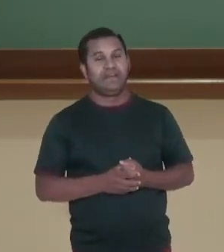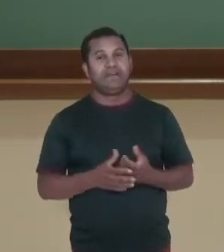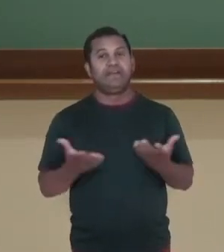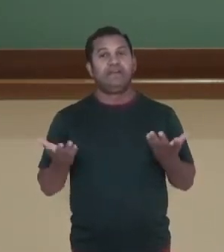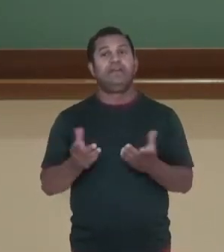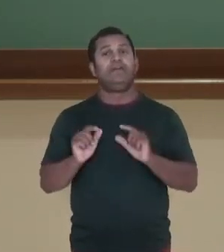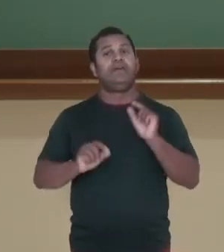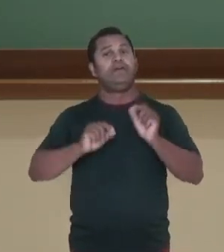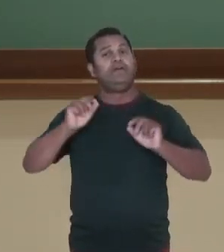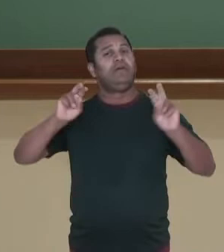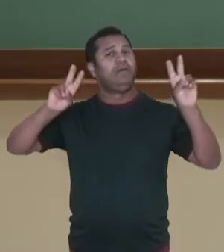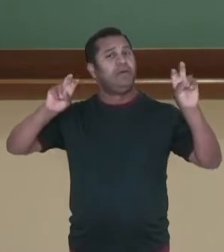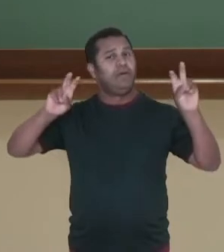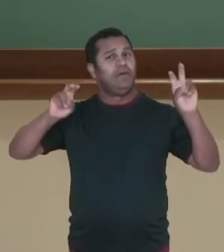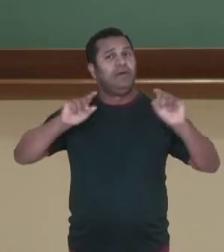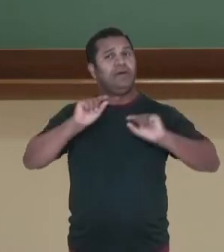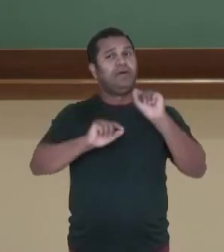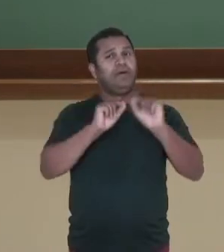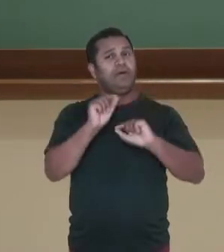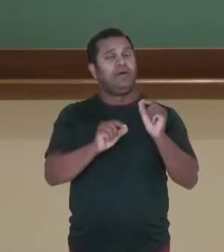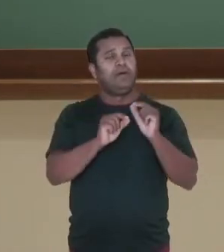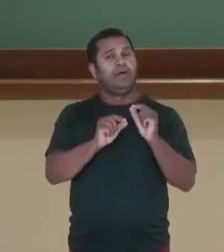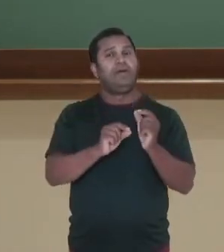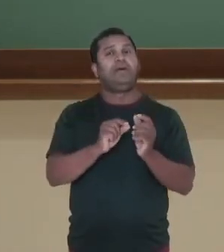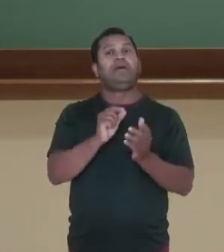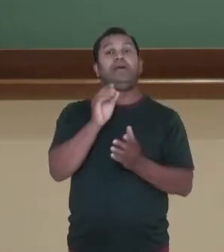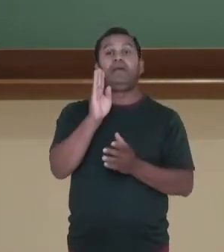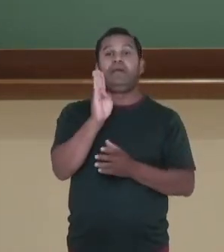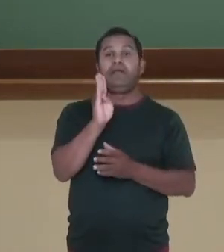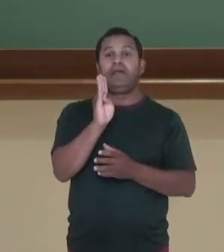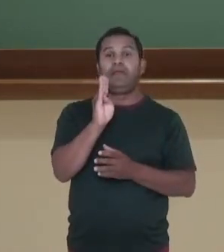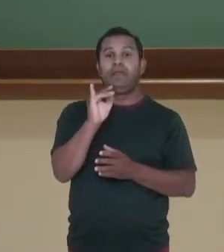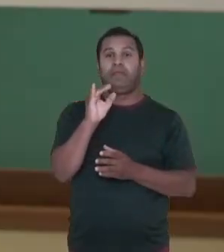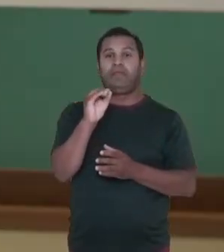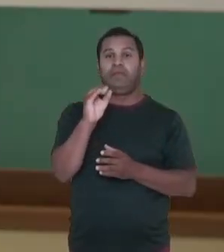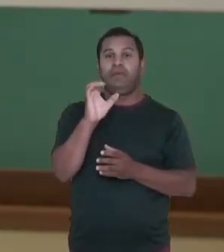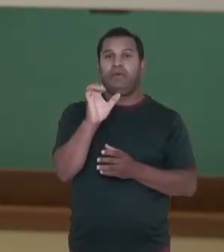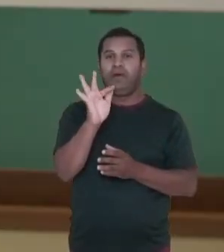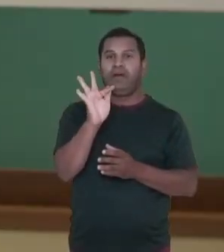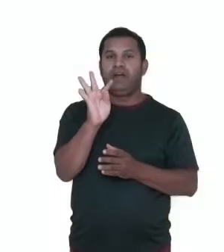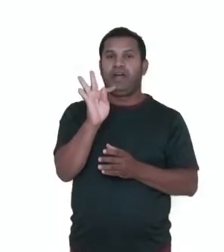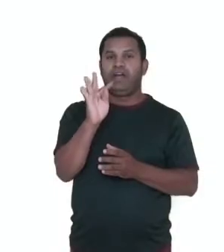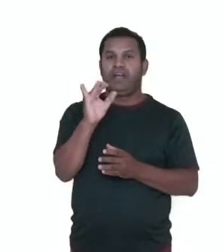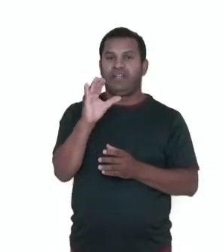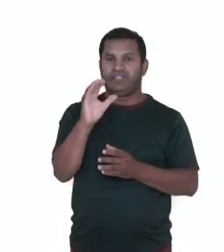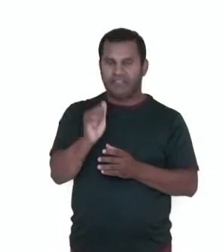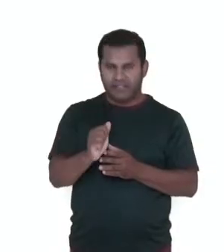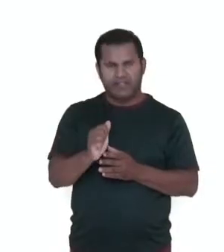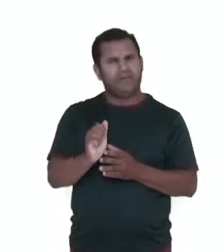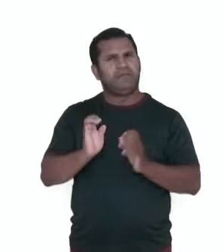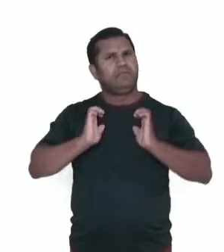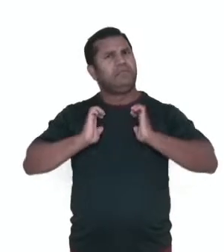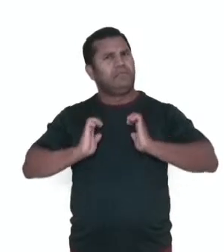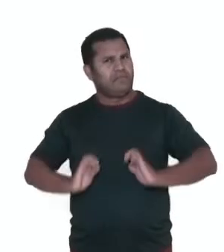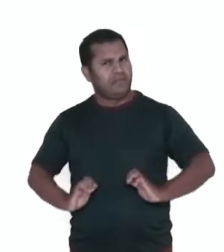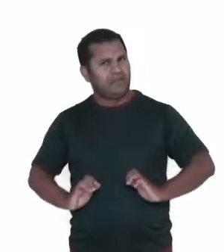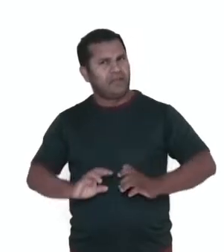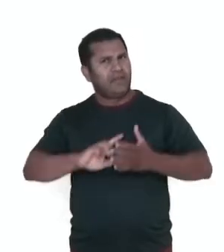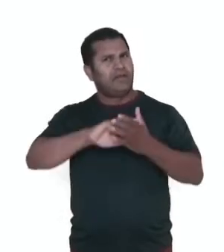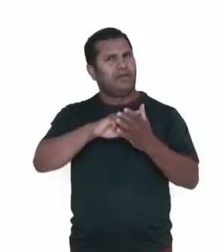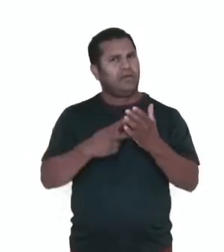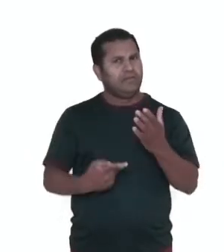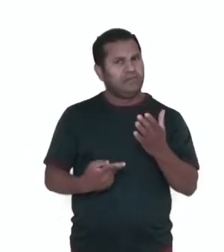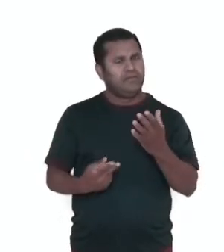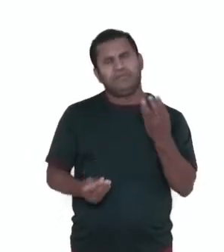Nosso assunto hoje é bioética. Então, quais são os objetivos da nossa aula? Compreender o significado